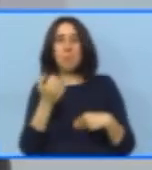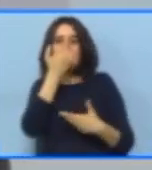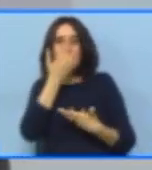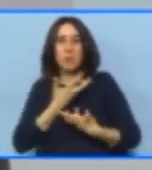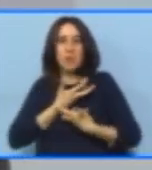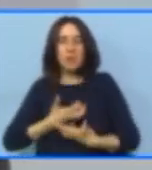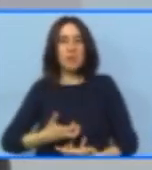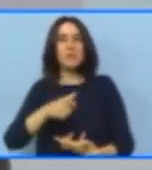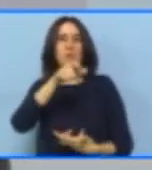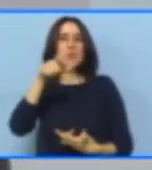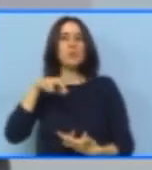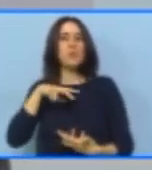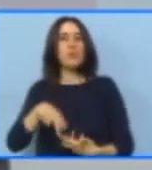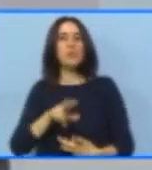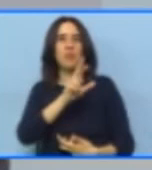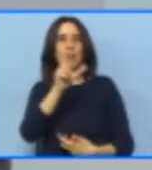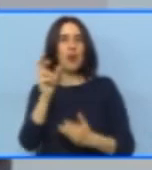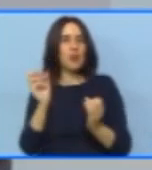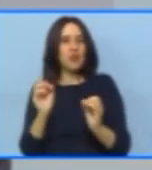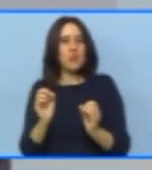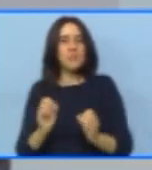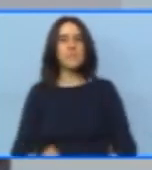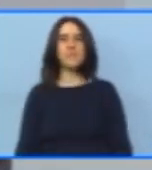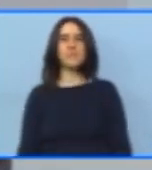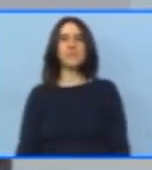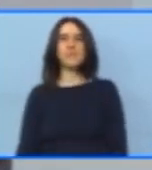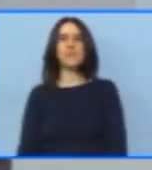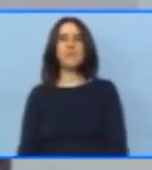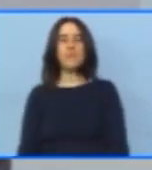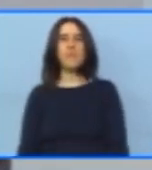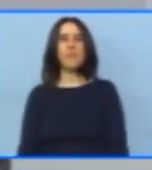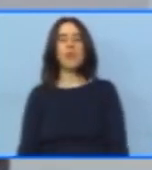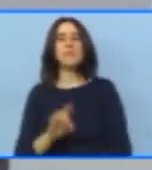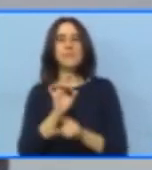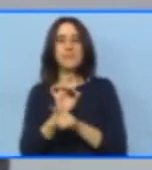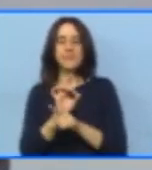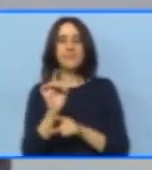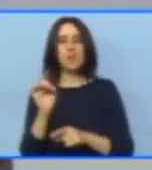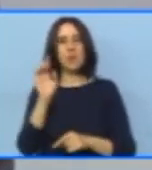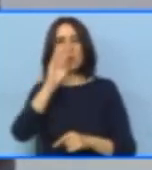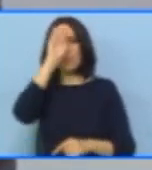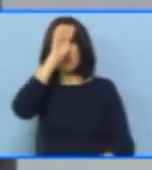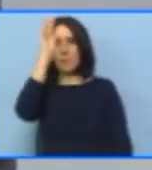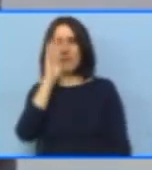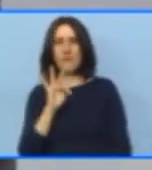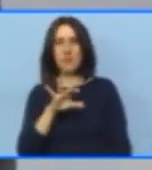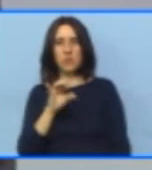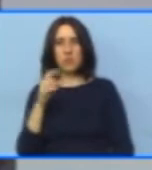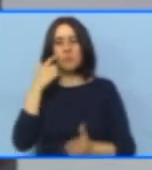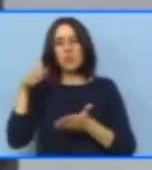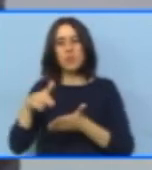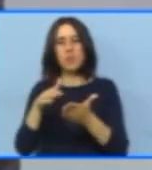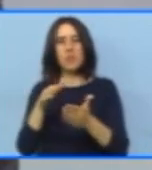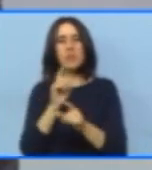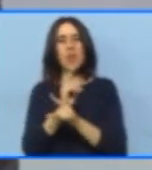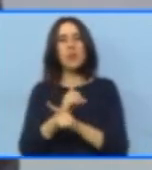em relação a ele não fazer um itinerário maior? Se olharmos para aquilo que tem sido a estratégia do Papa Francisco na visita